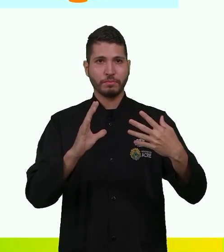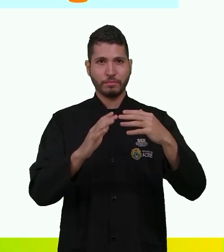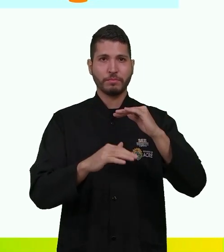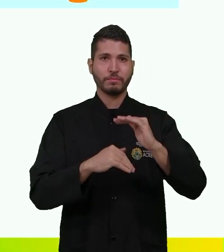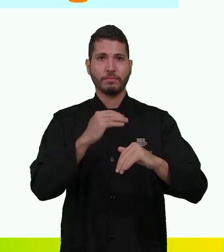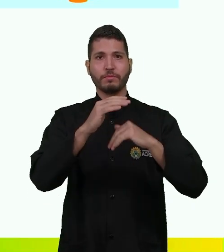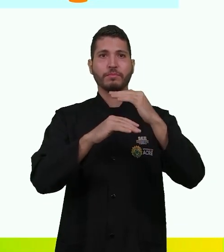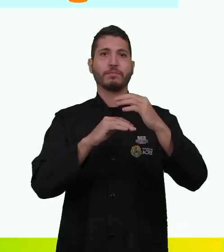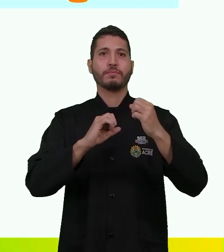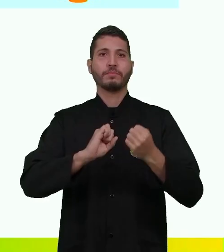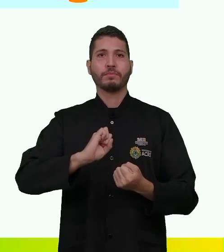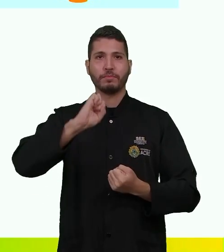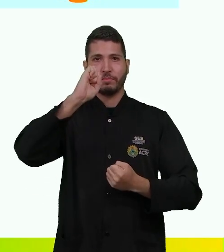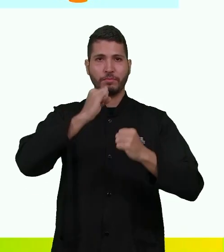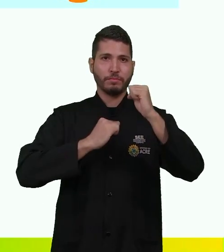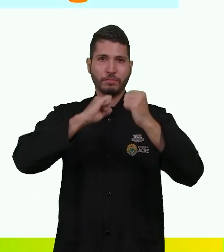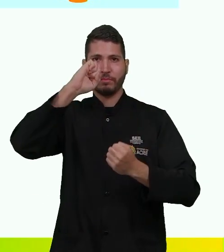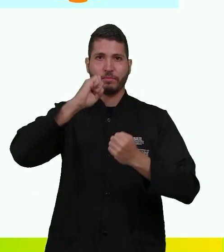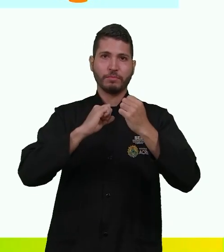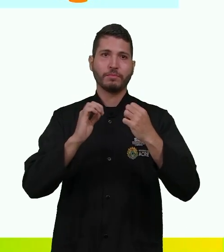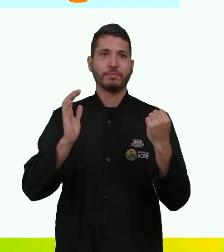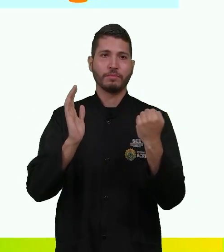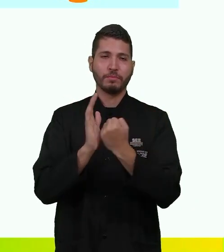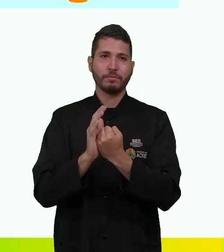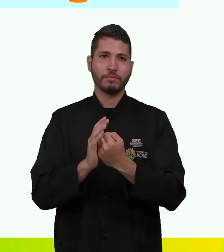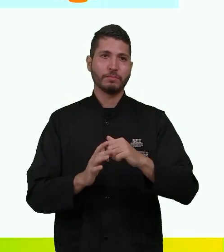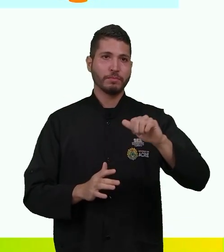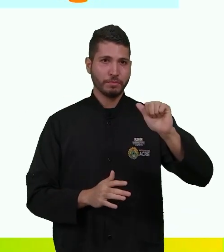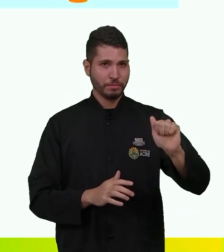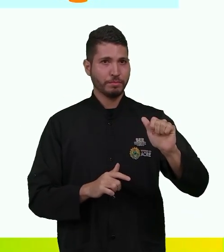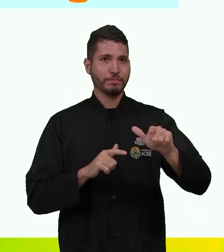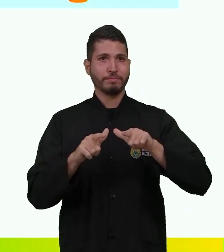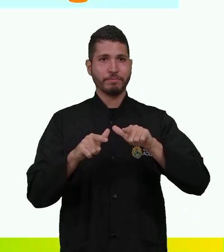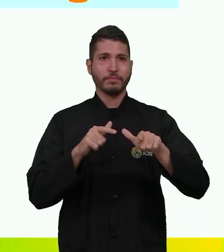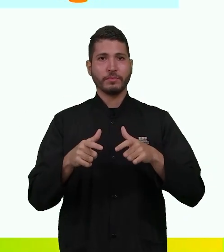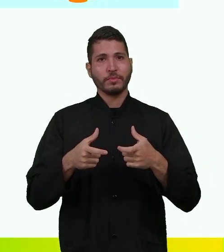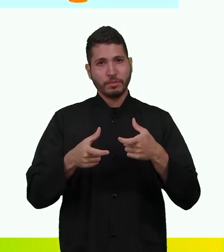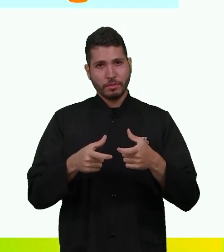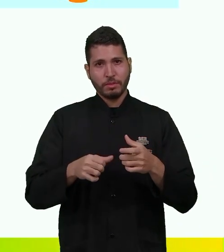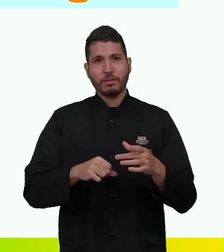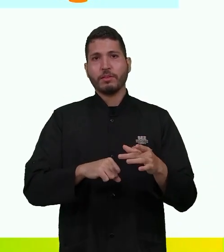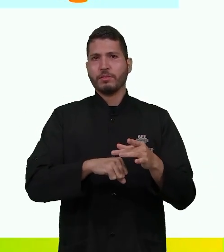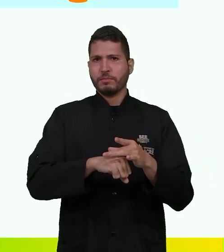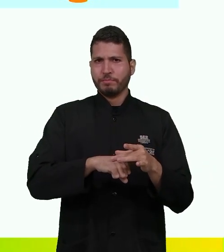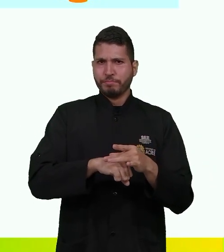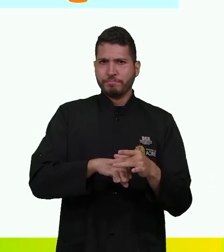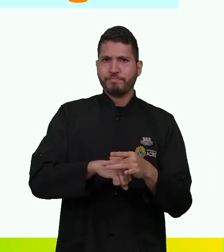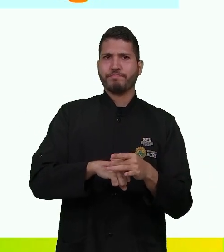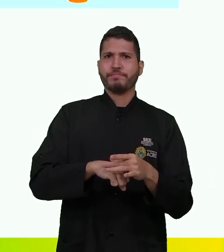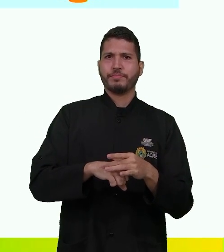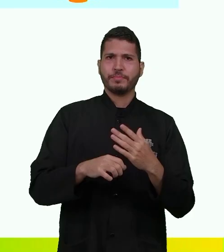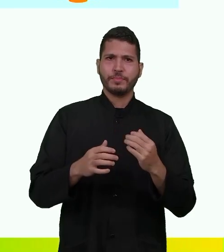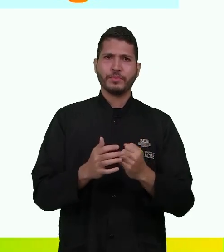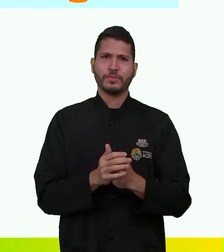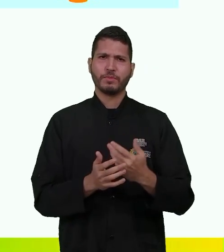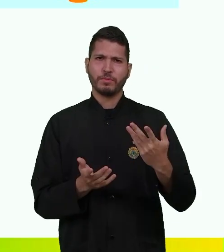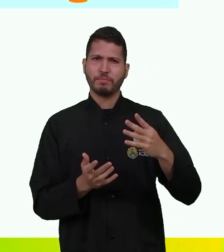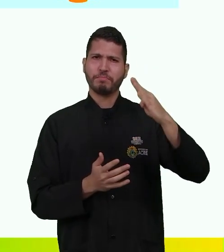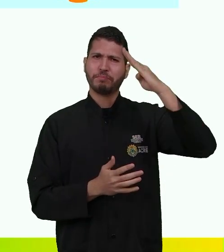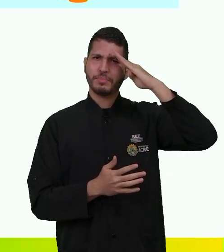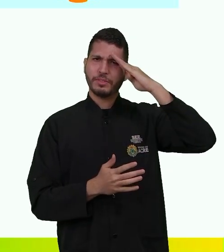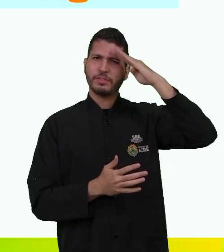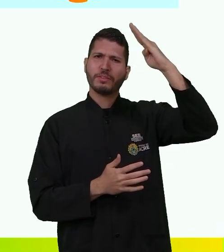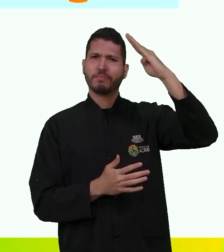pelo emprego do carvão mineral como principal meio para a geração de energia. Gente, a terceira